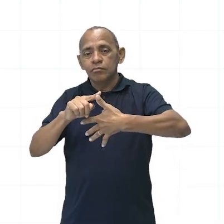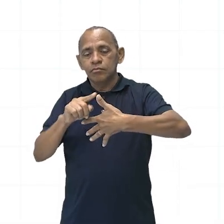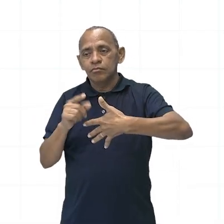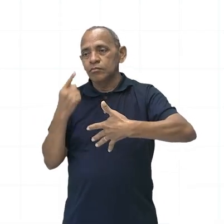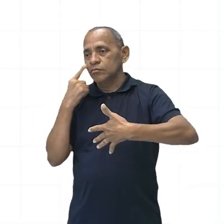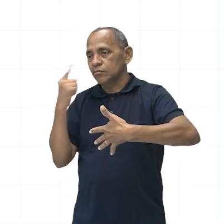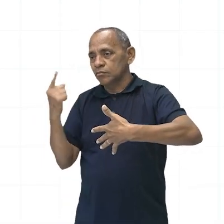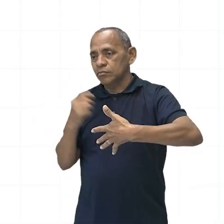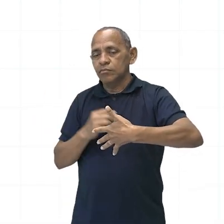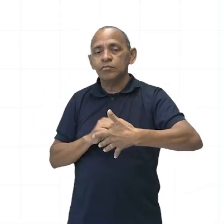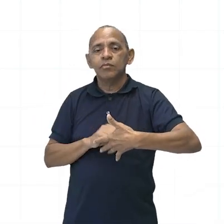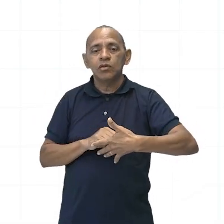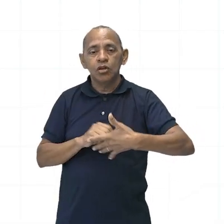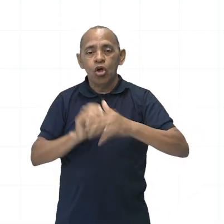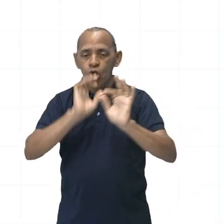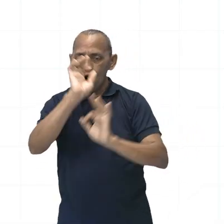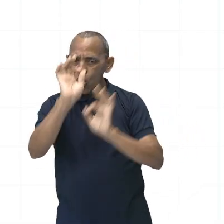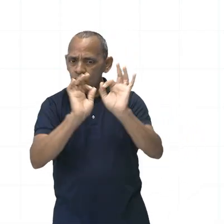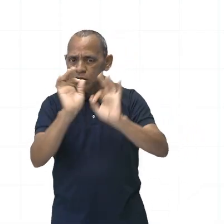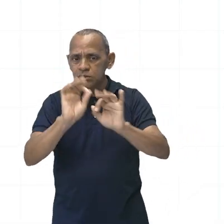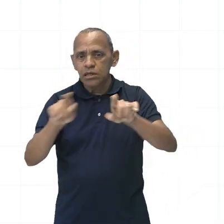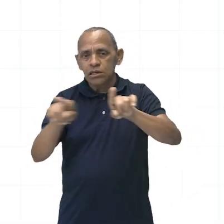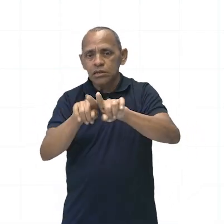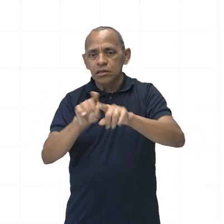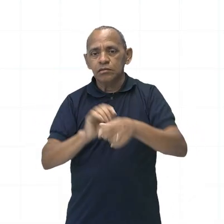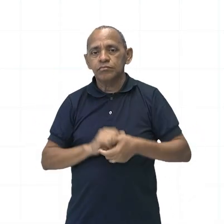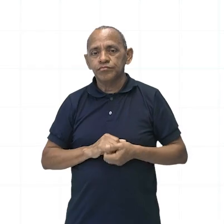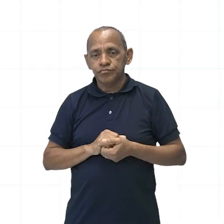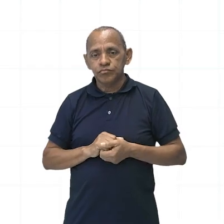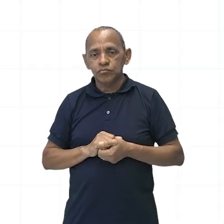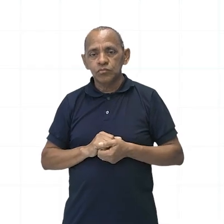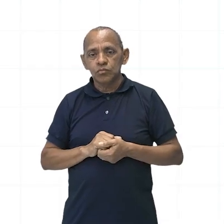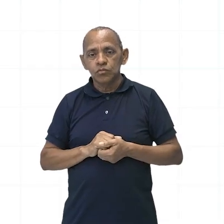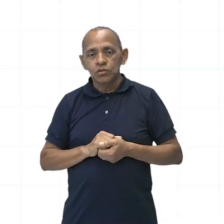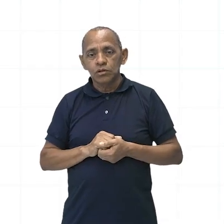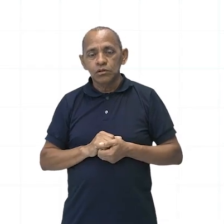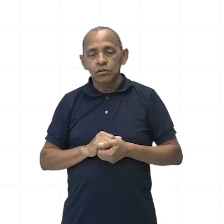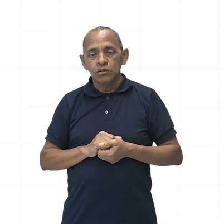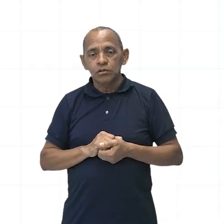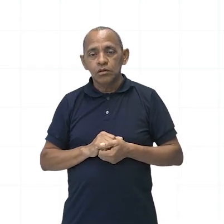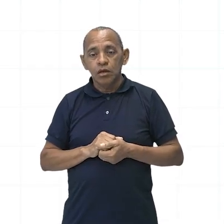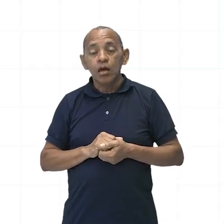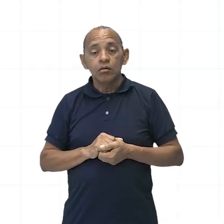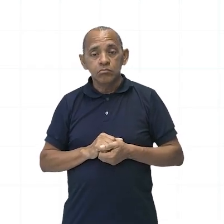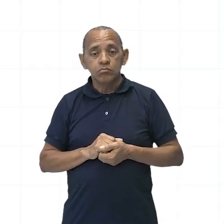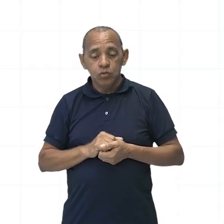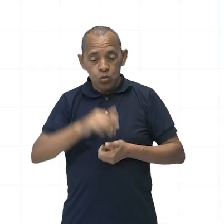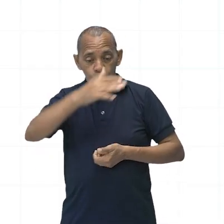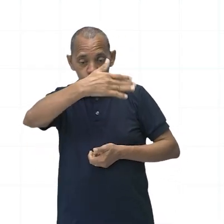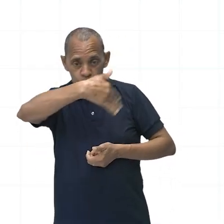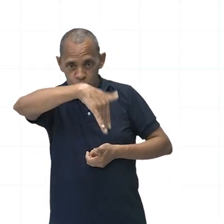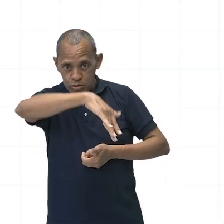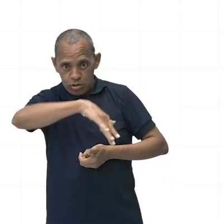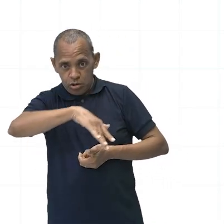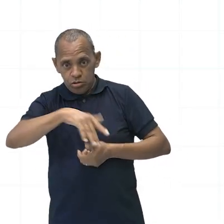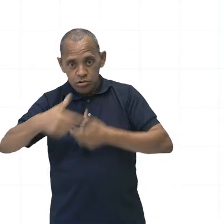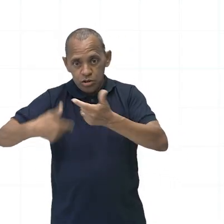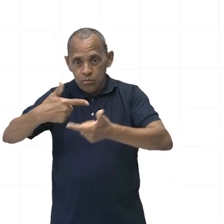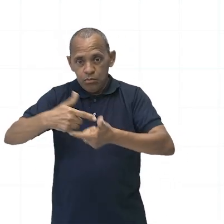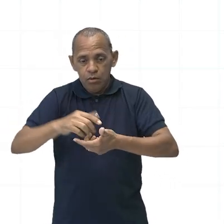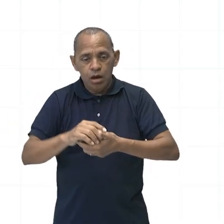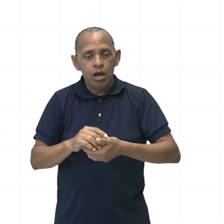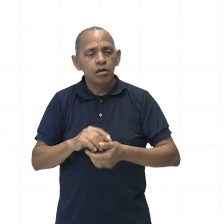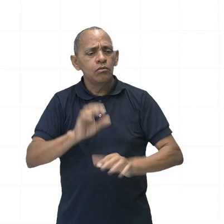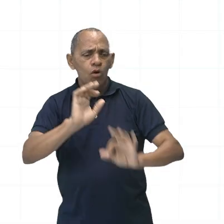que significa organizar, ou seja, você vai pegar o seu ambiente, vai colocar tudo no seu lugar,